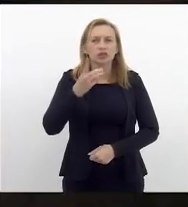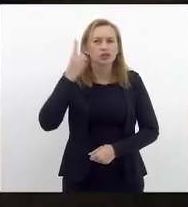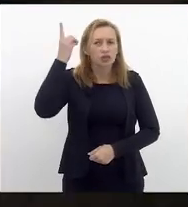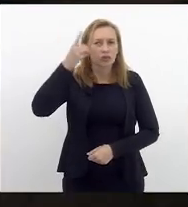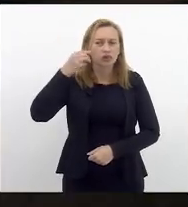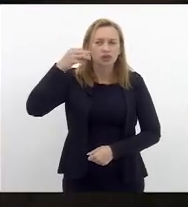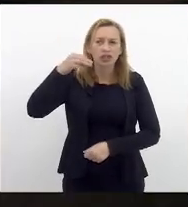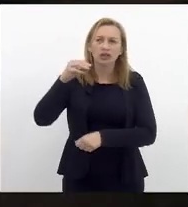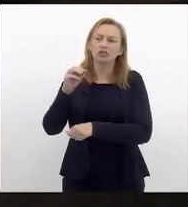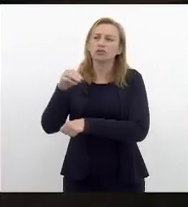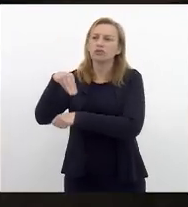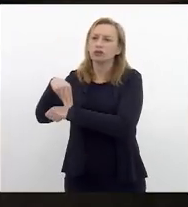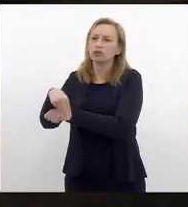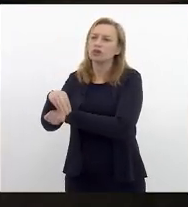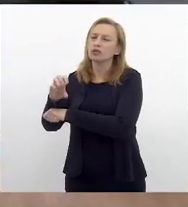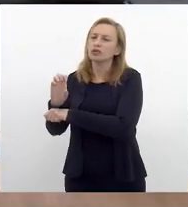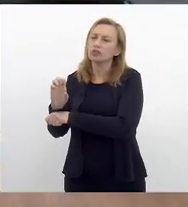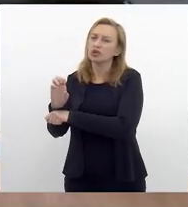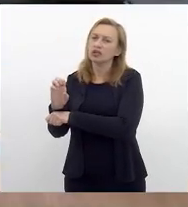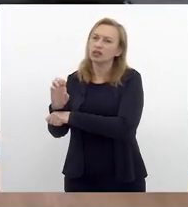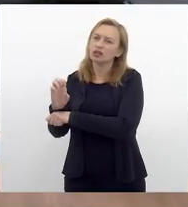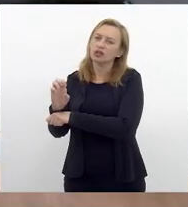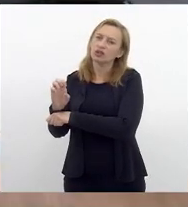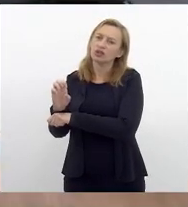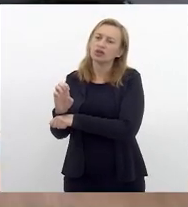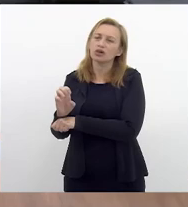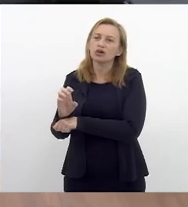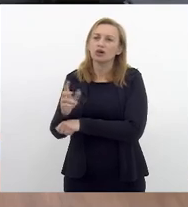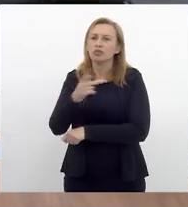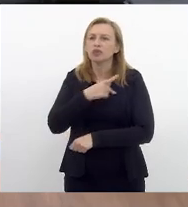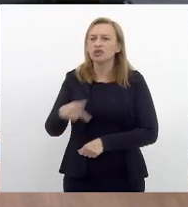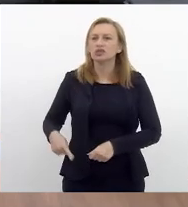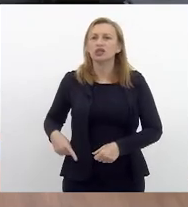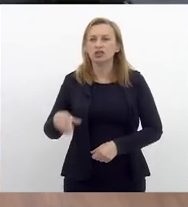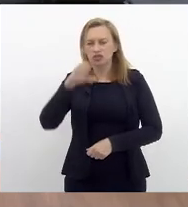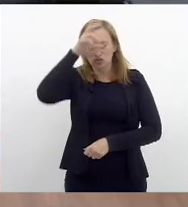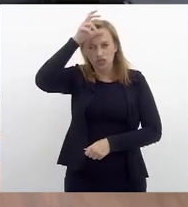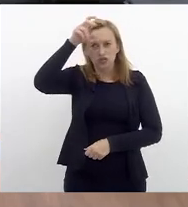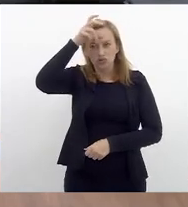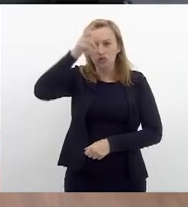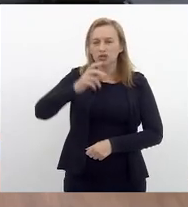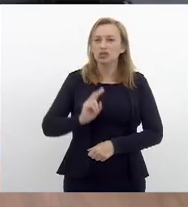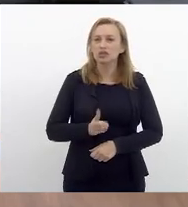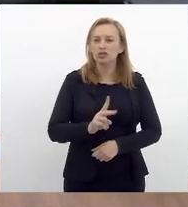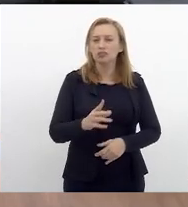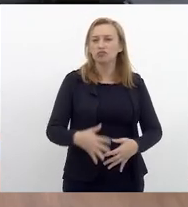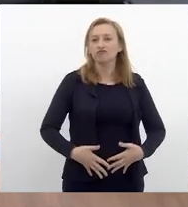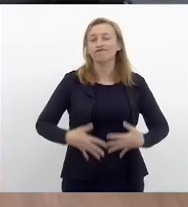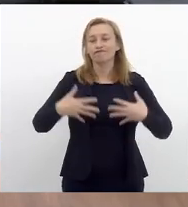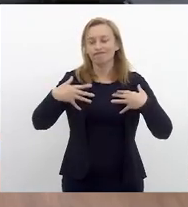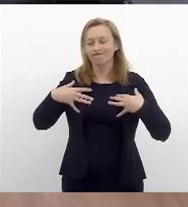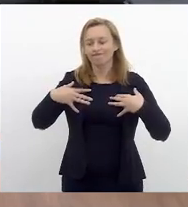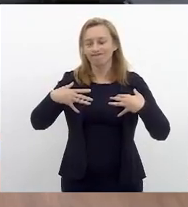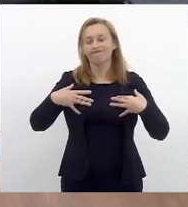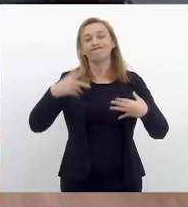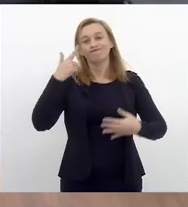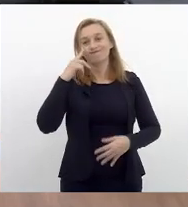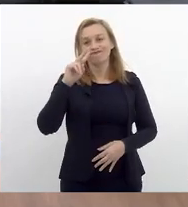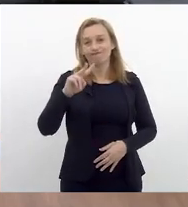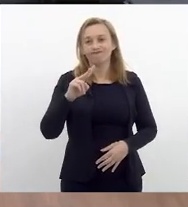Mink. Deputado Carlos Mink. Presidente, te ajudo. É sempre um prazer renovado vê-la